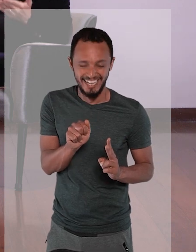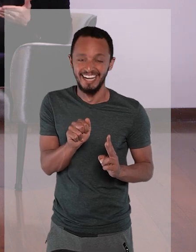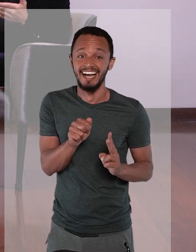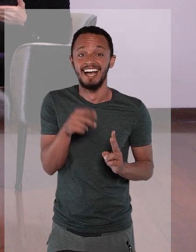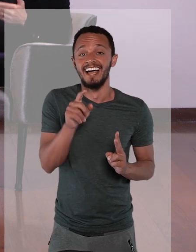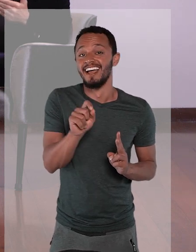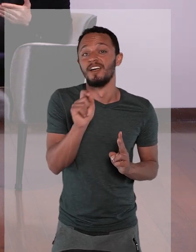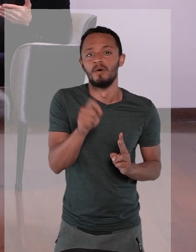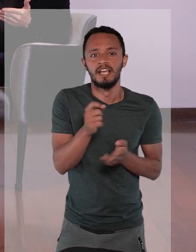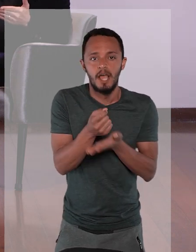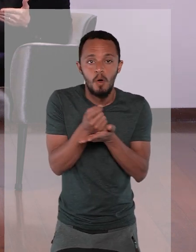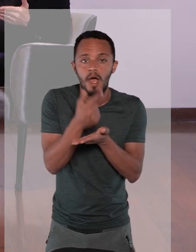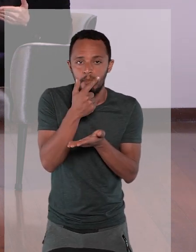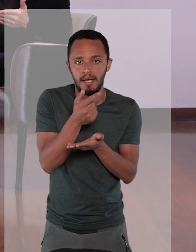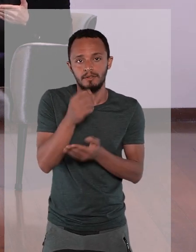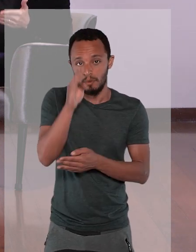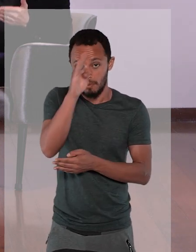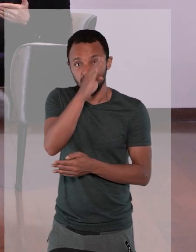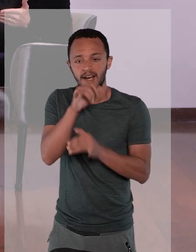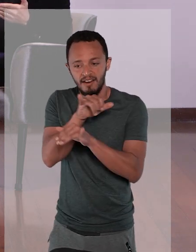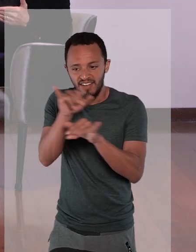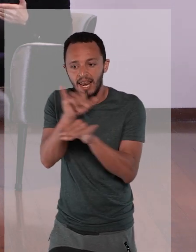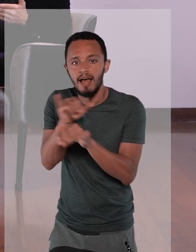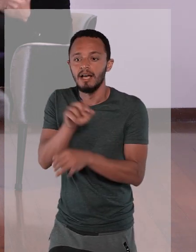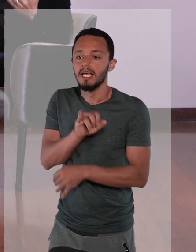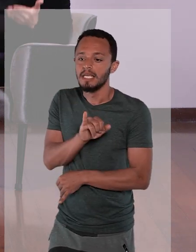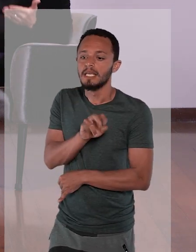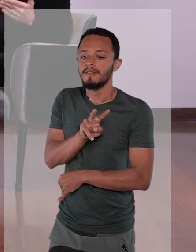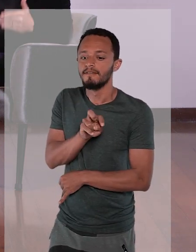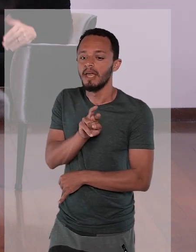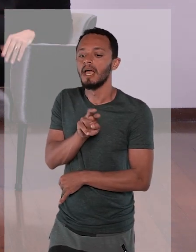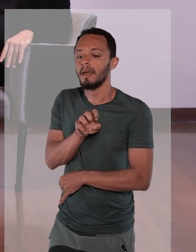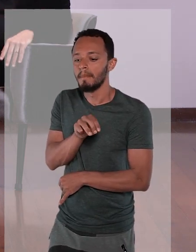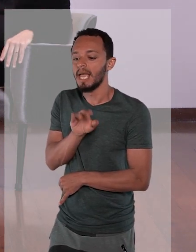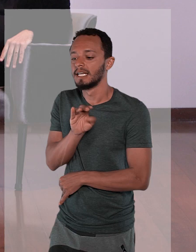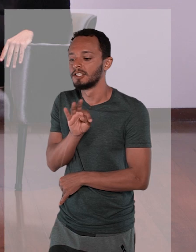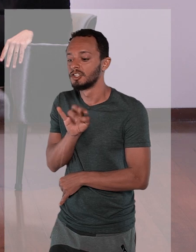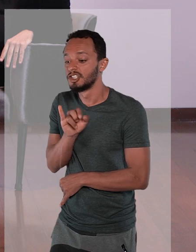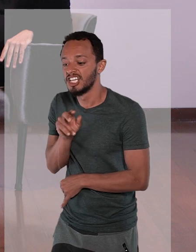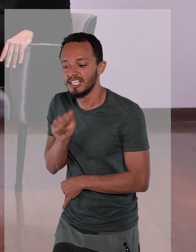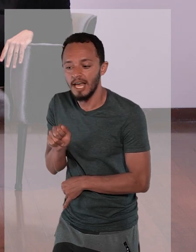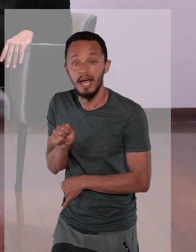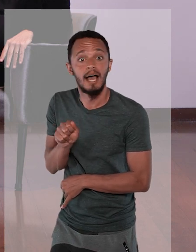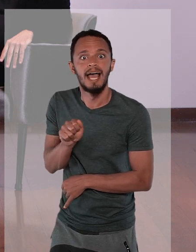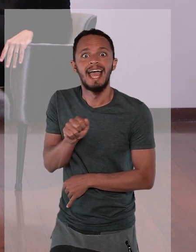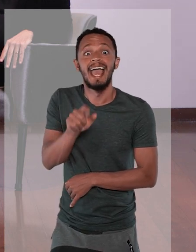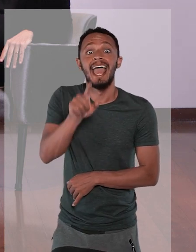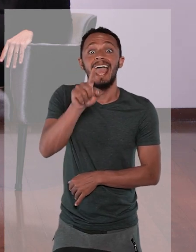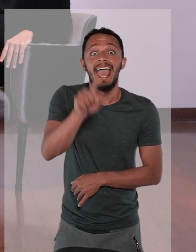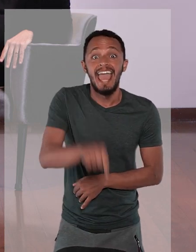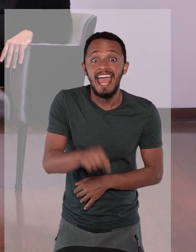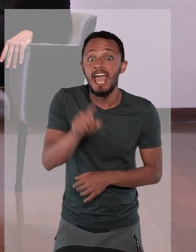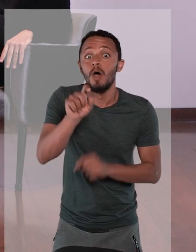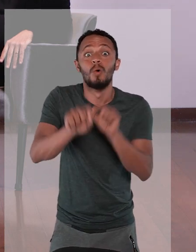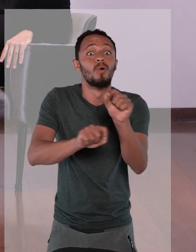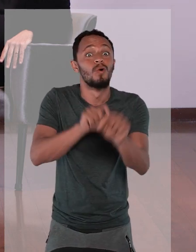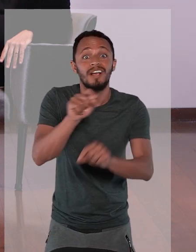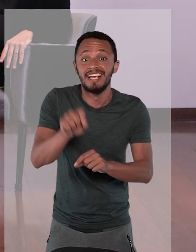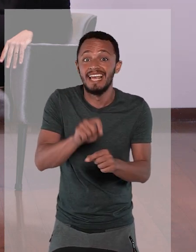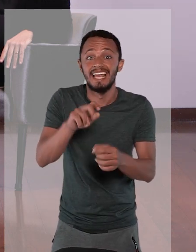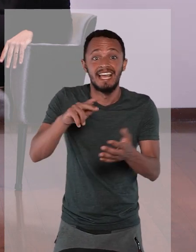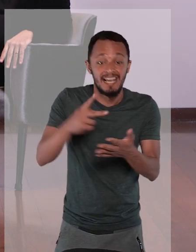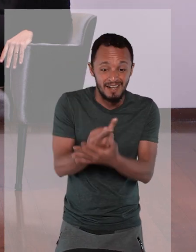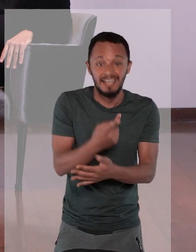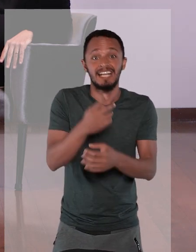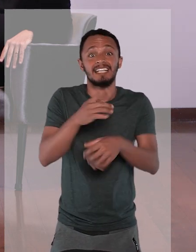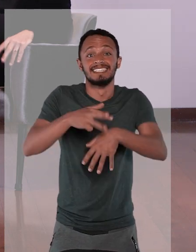trabalho agora mostrando que os piolhos estão resistentes à ivermectina, gente. E isto é uma tragédia sanitária paralela, de tanto